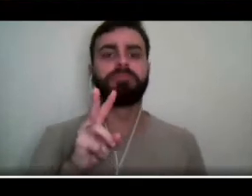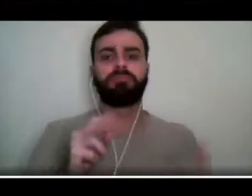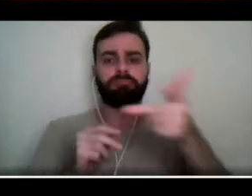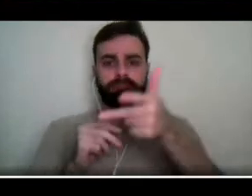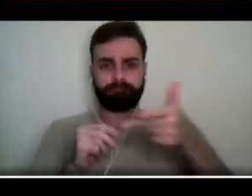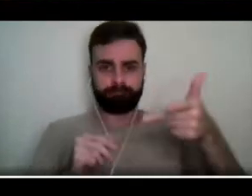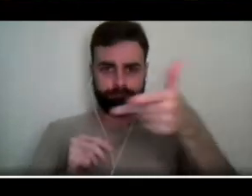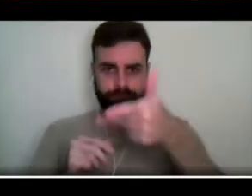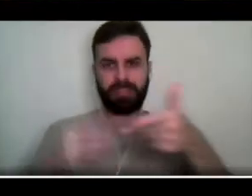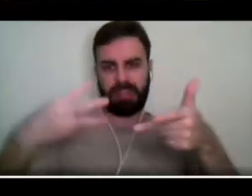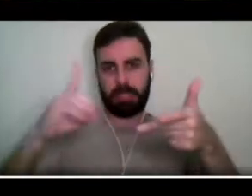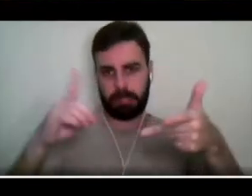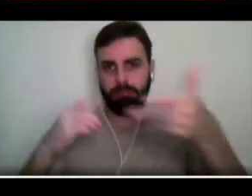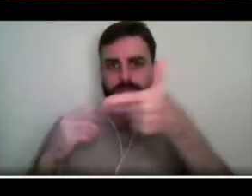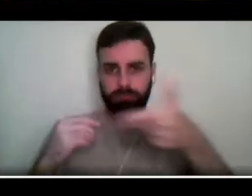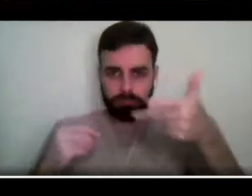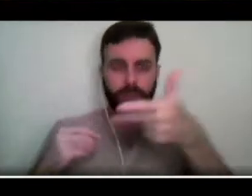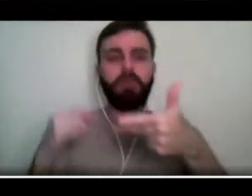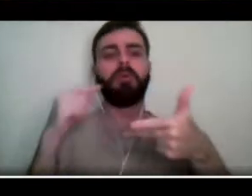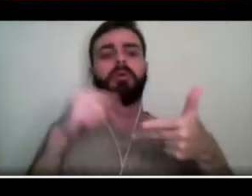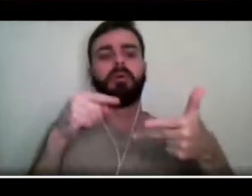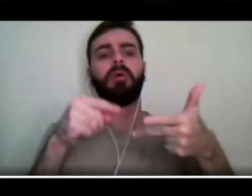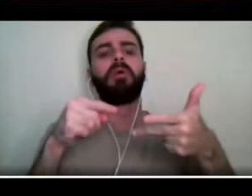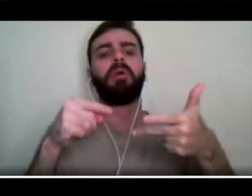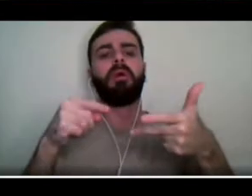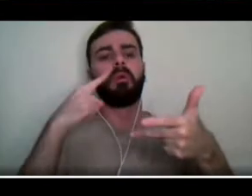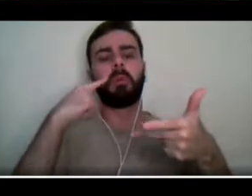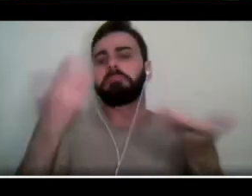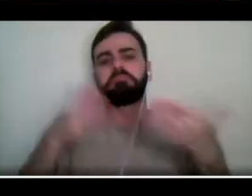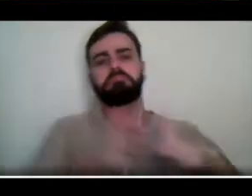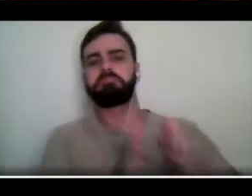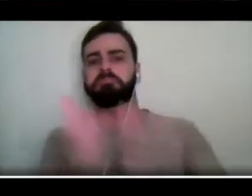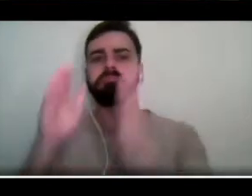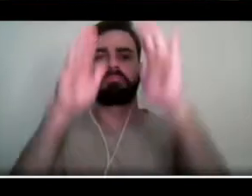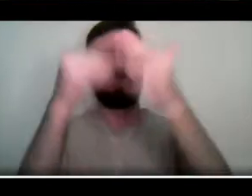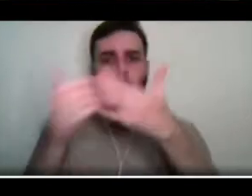trajetória, né, qualquer aqui nesse espaço tridimensional,